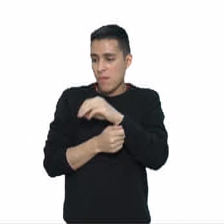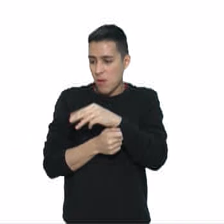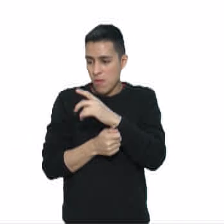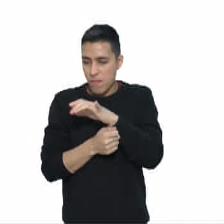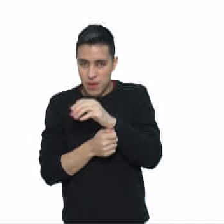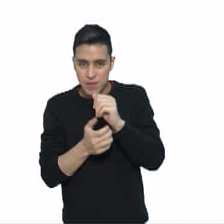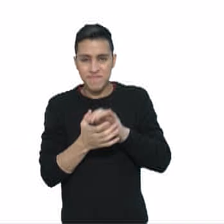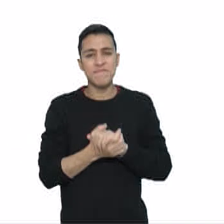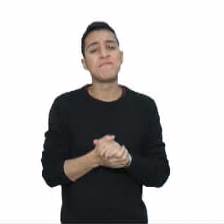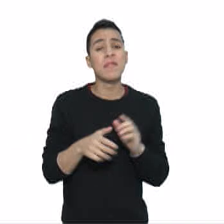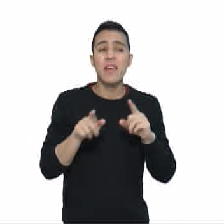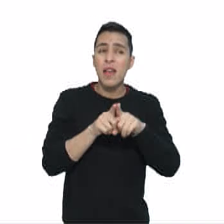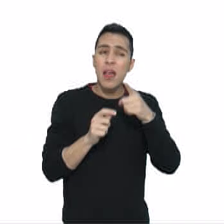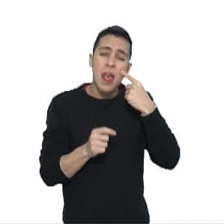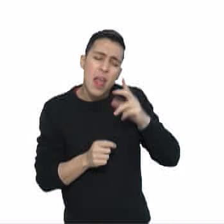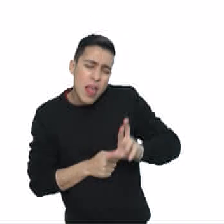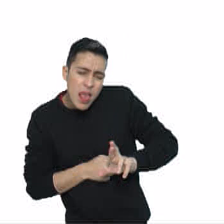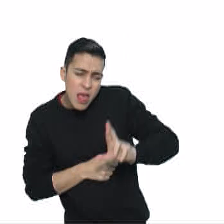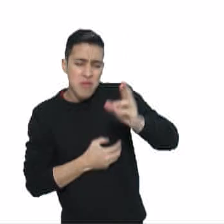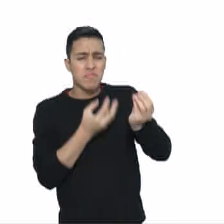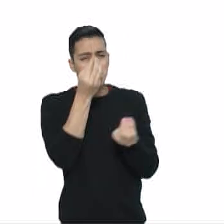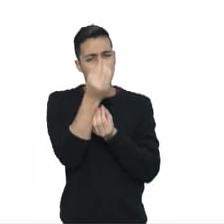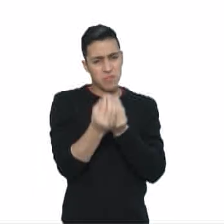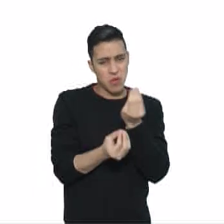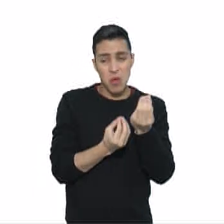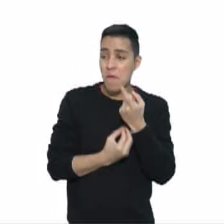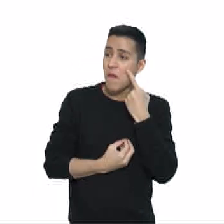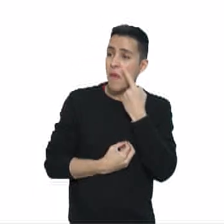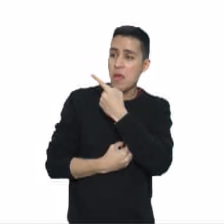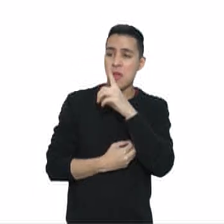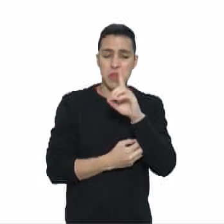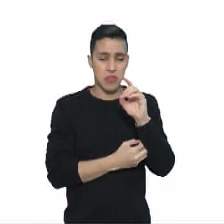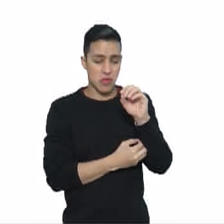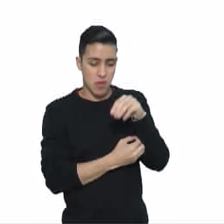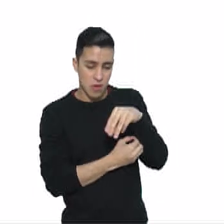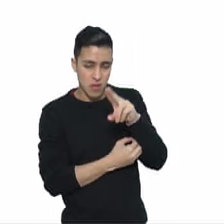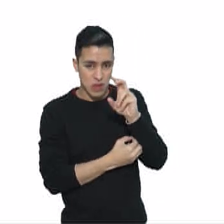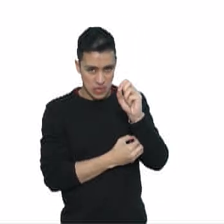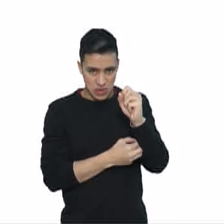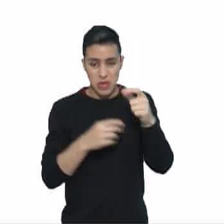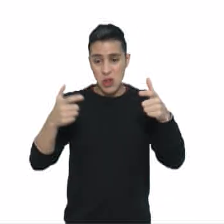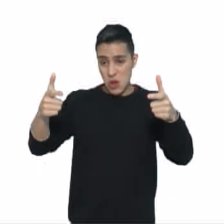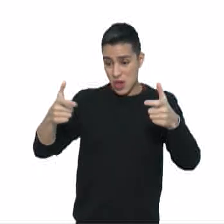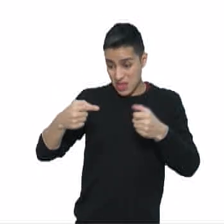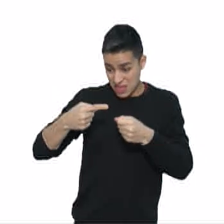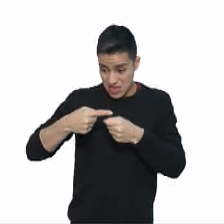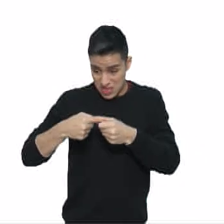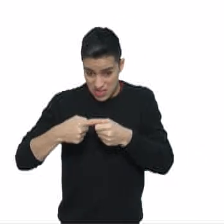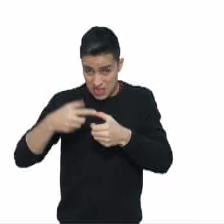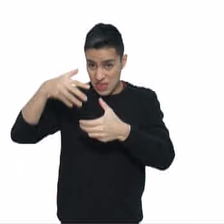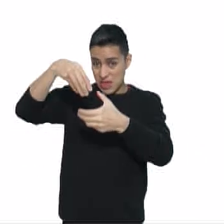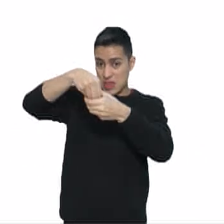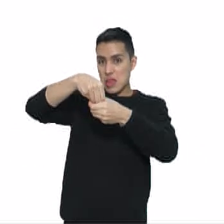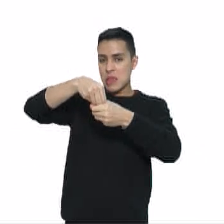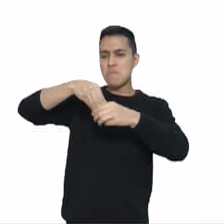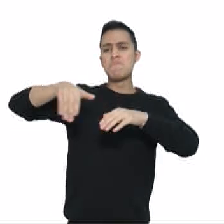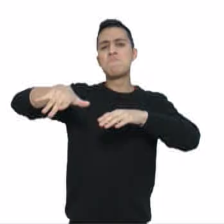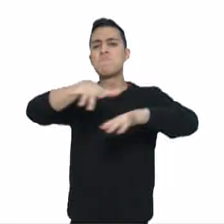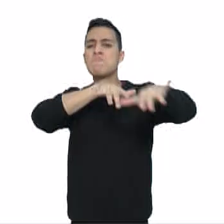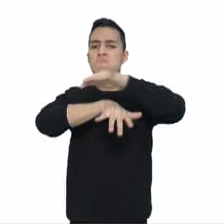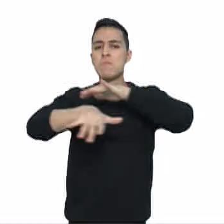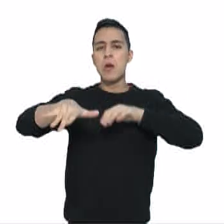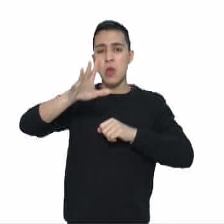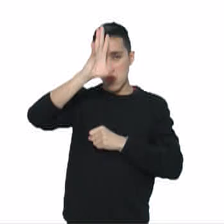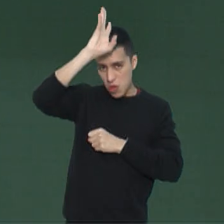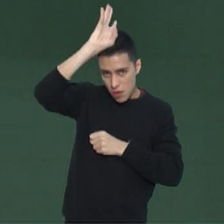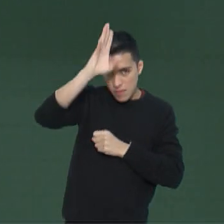uma representação de como seria uma domus, uma casa na região urbana de Roma, tá ok? Então,